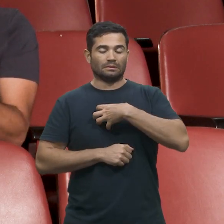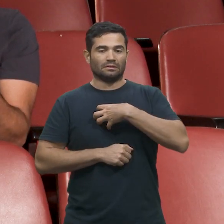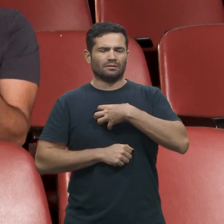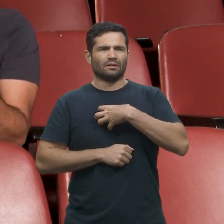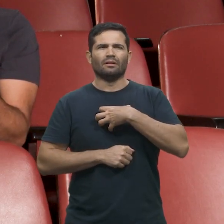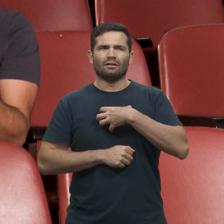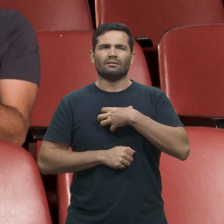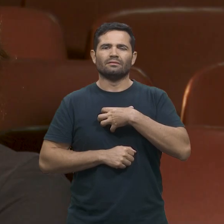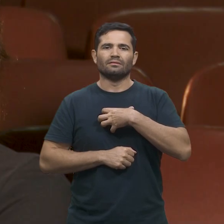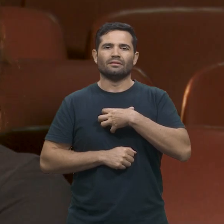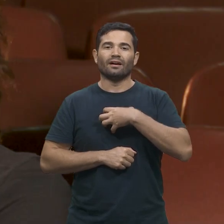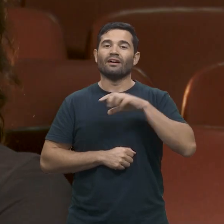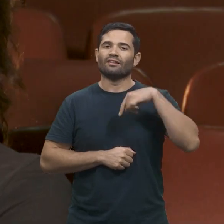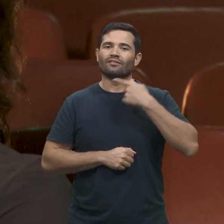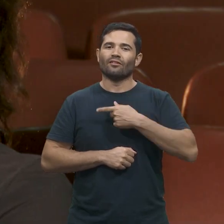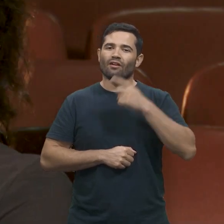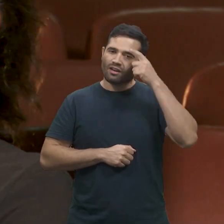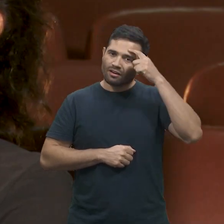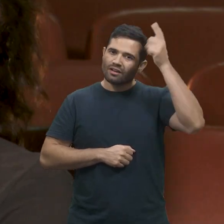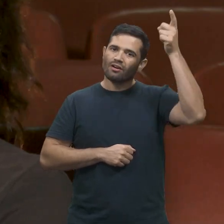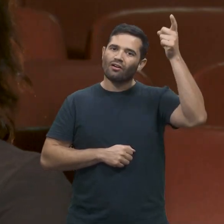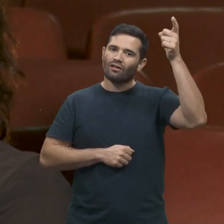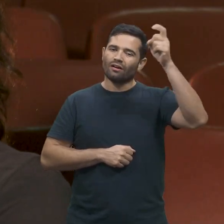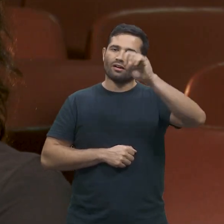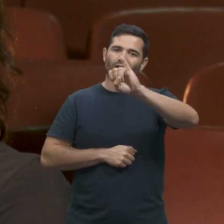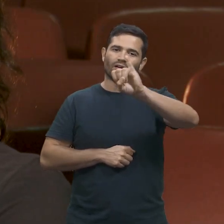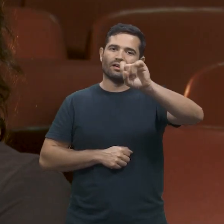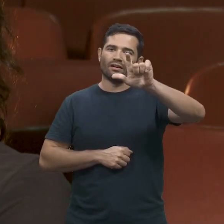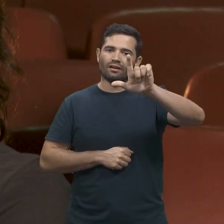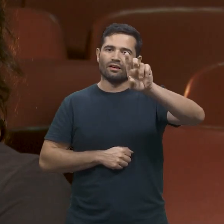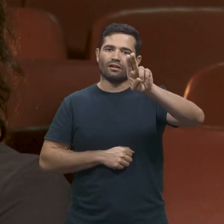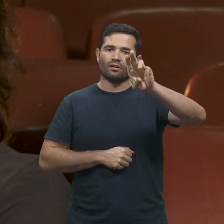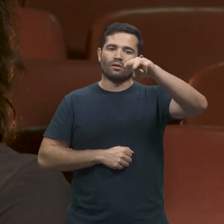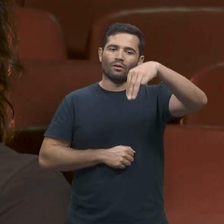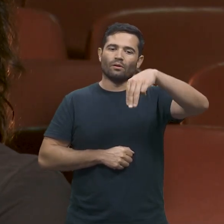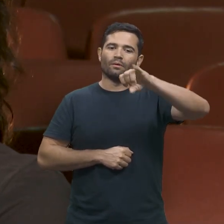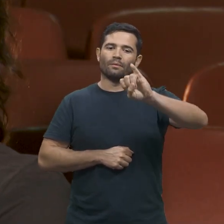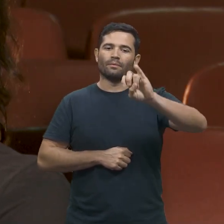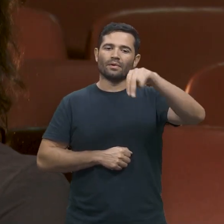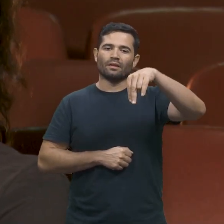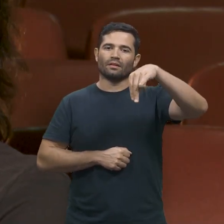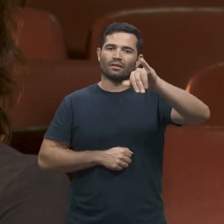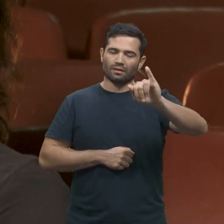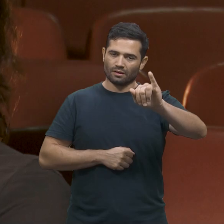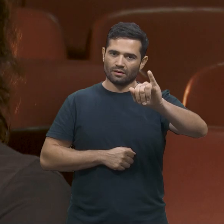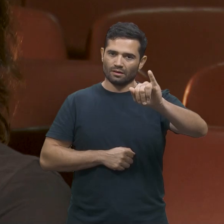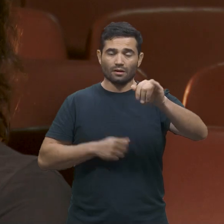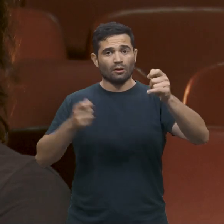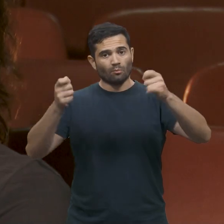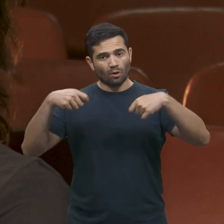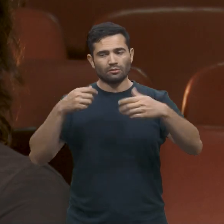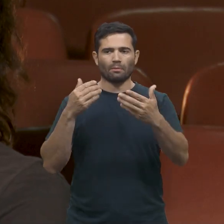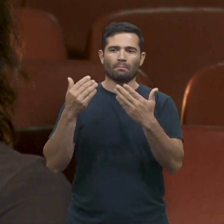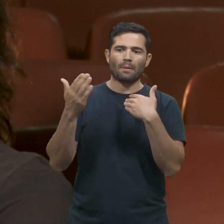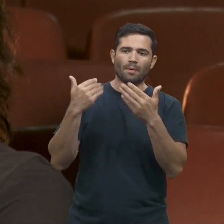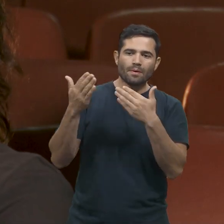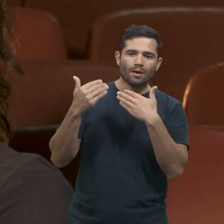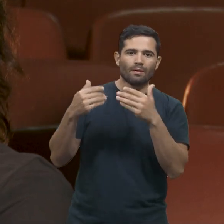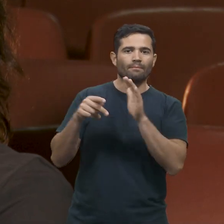É provocador, né? E criamos o Ilumine, que é eu posso dizer que é um monólogo sonoro,